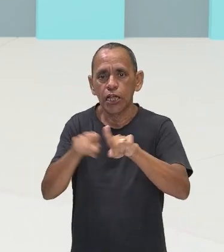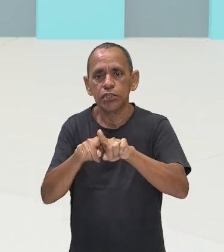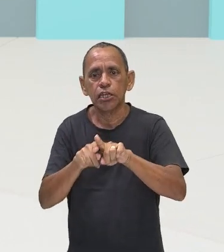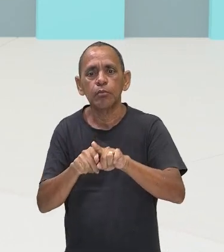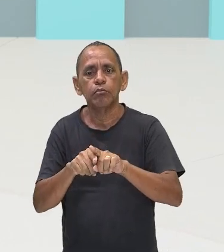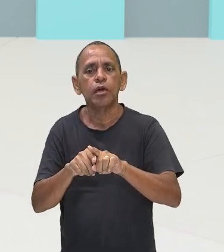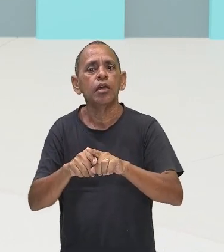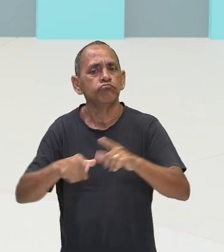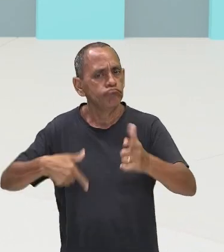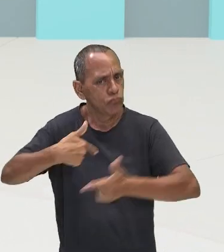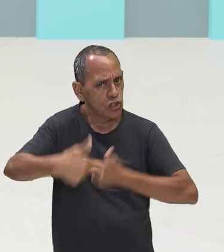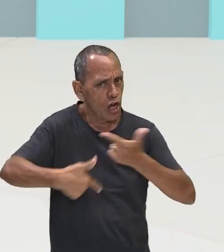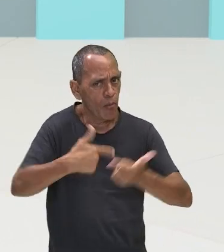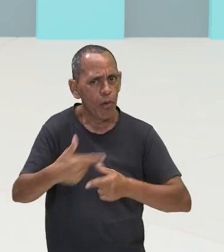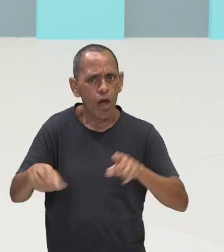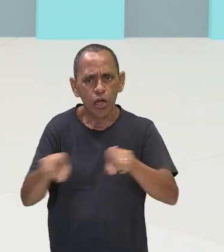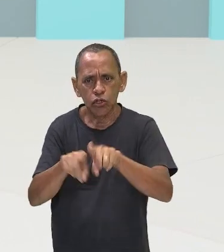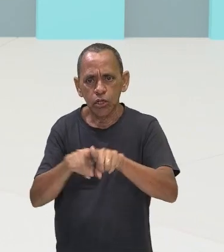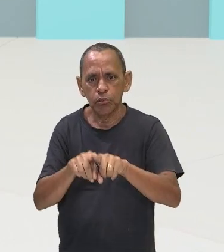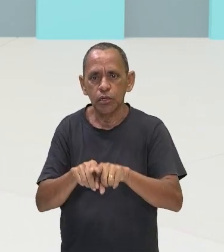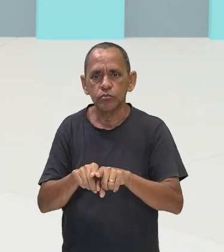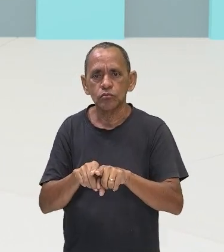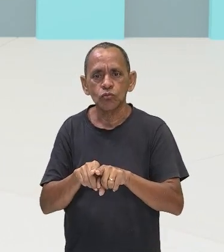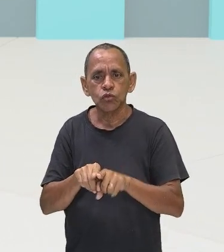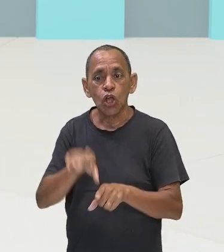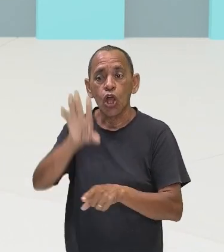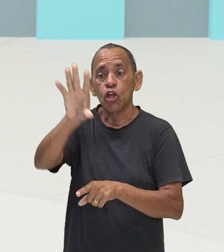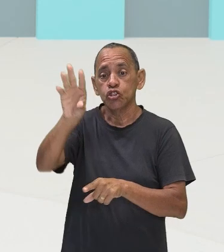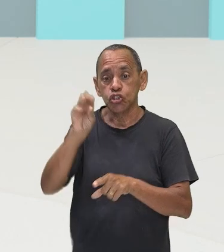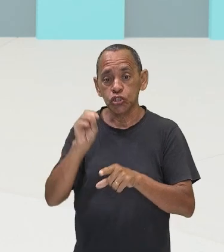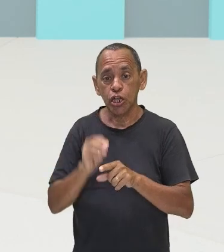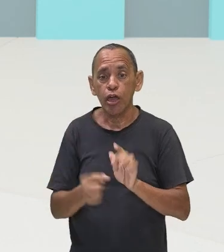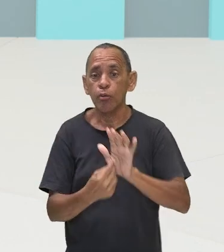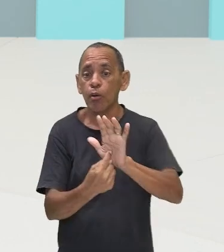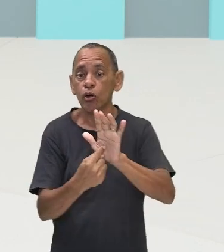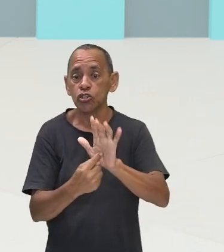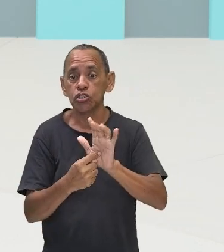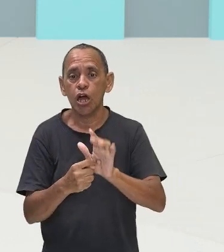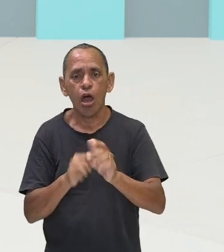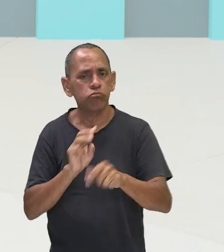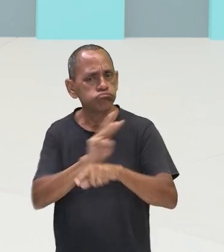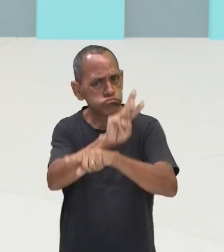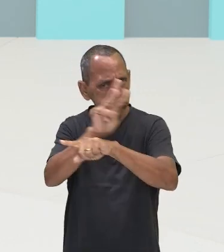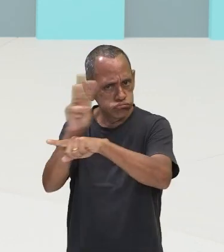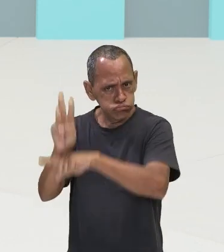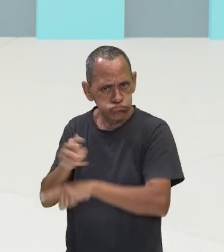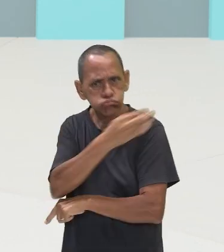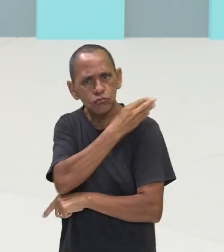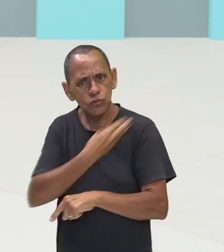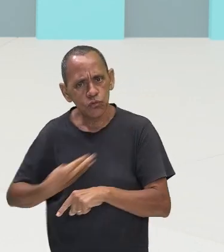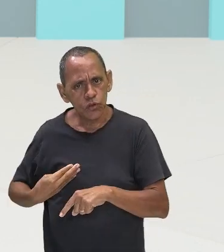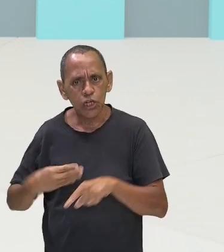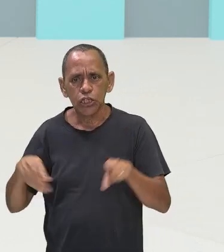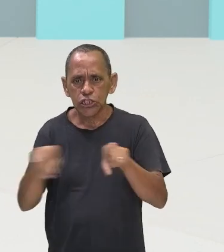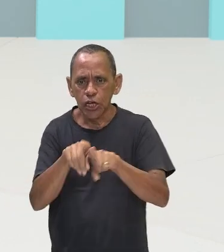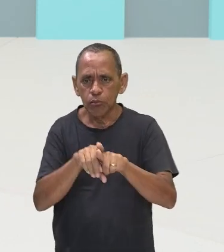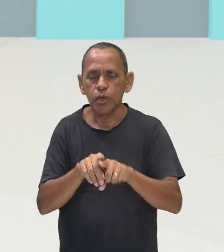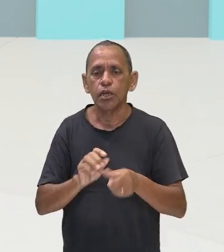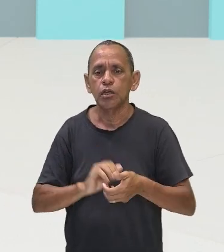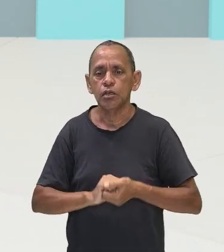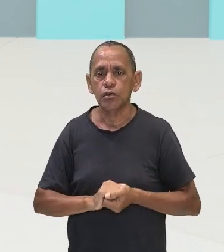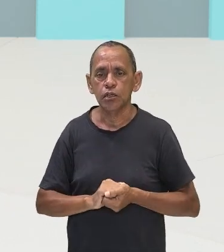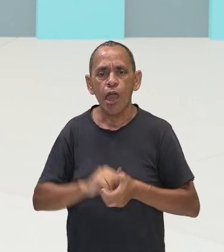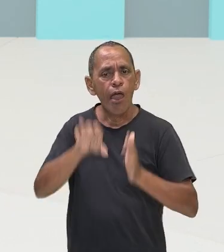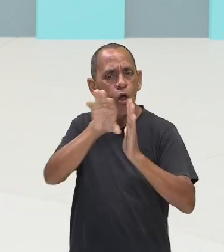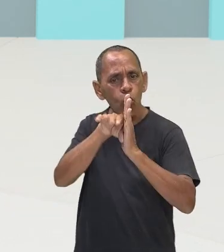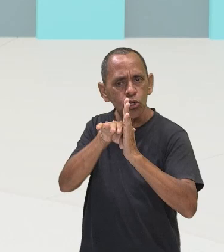aí de um site do governo. E aí, o que acontece? Nós temos o que aí? a definição sobre